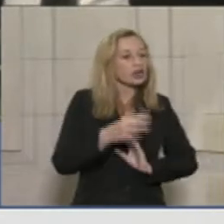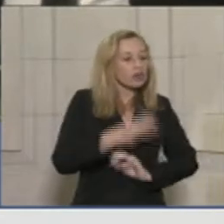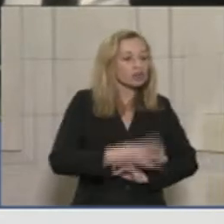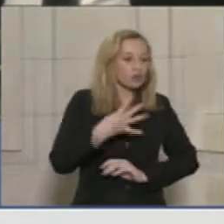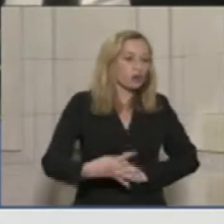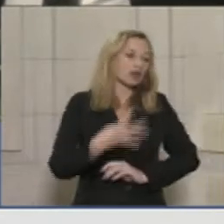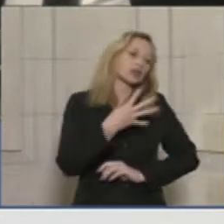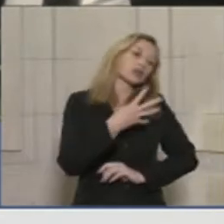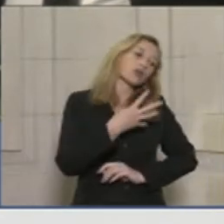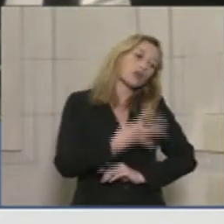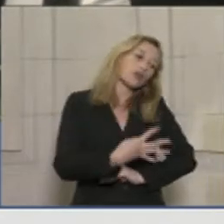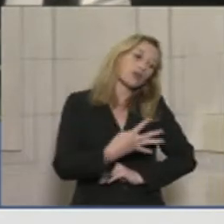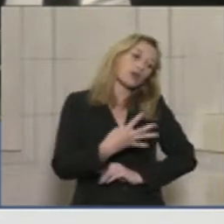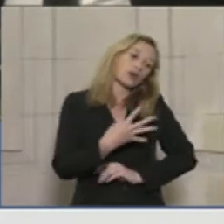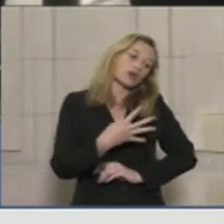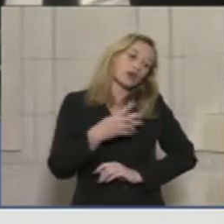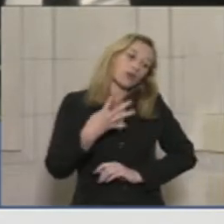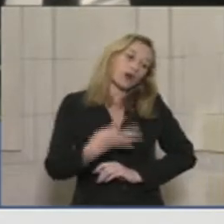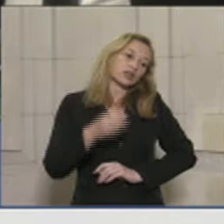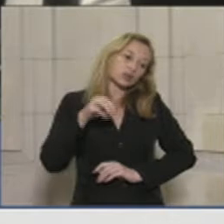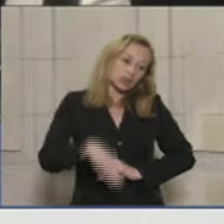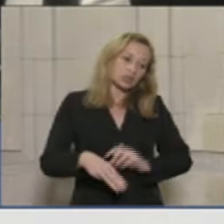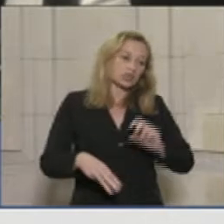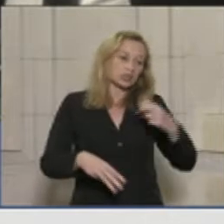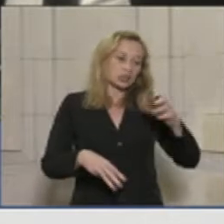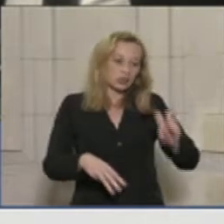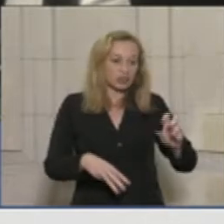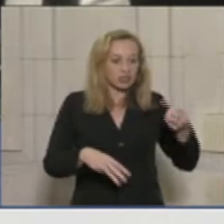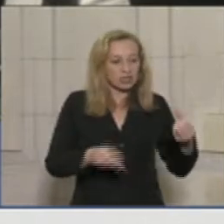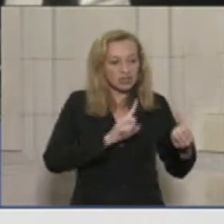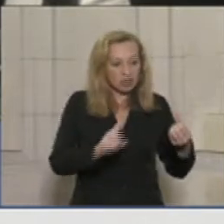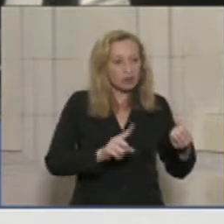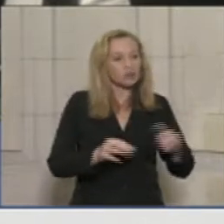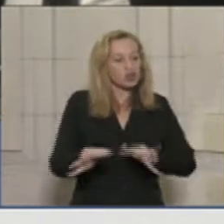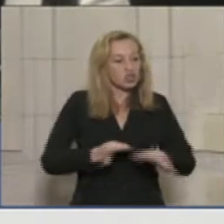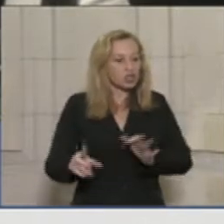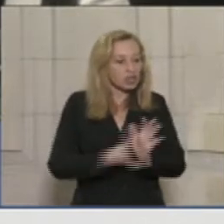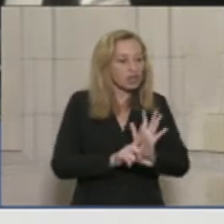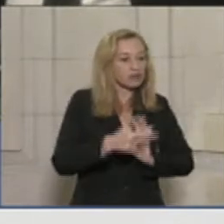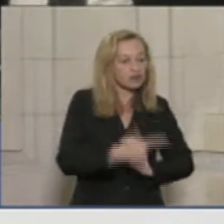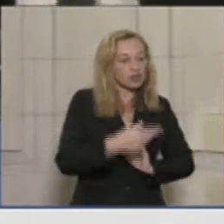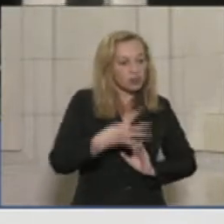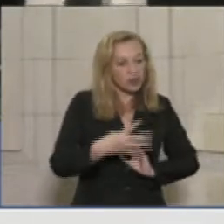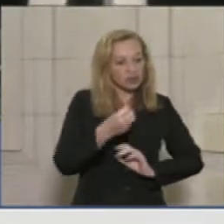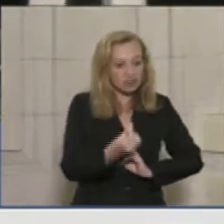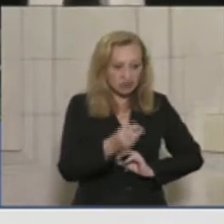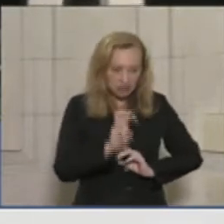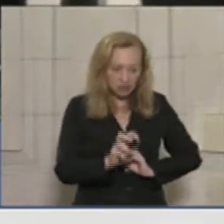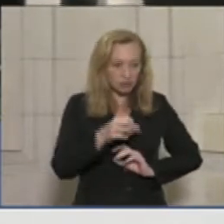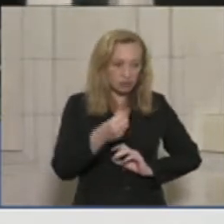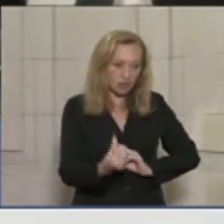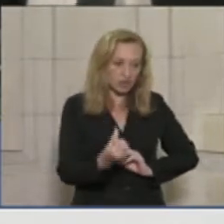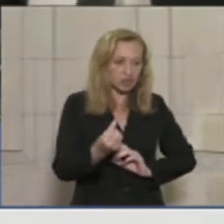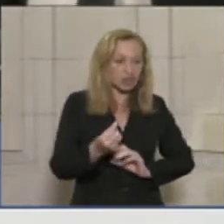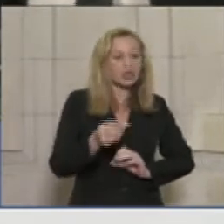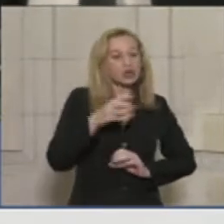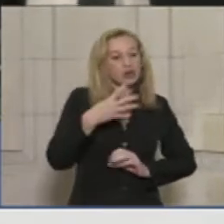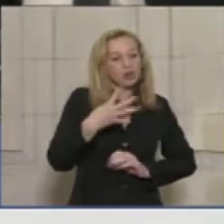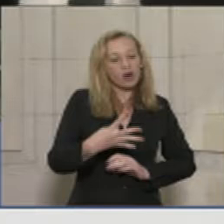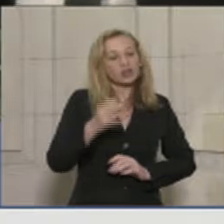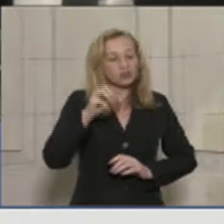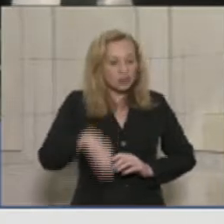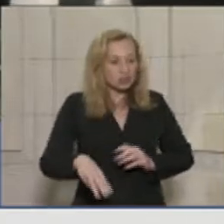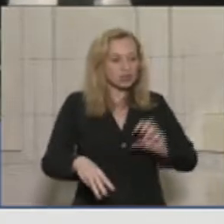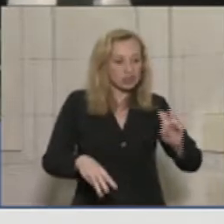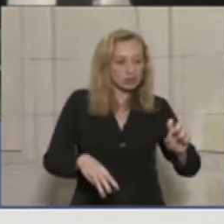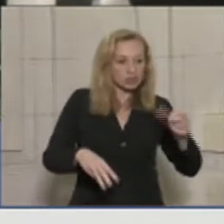sim e 56 não. Projeto de lei 2456, 4 sim e 56 não. Projeto de